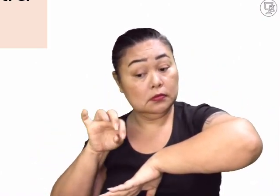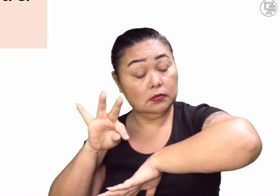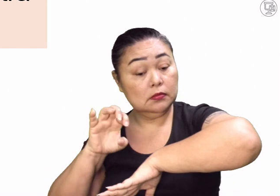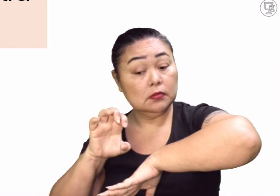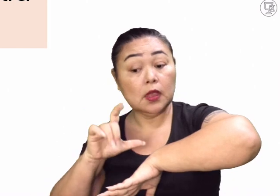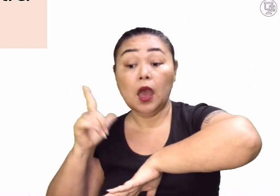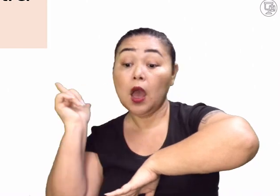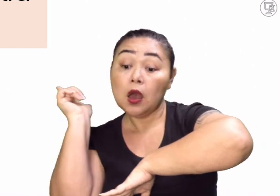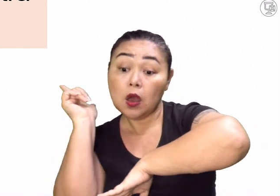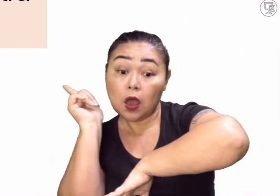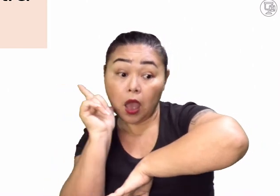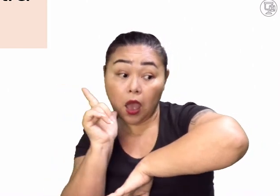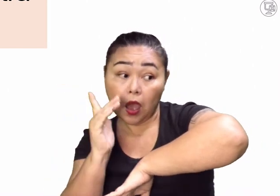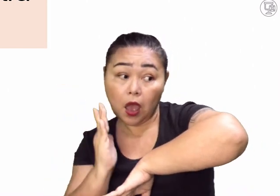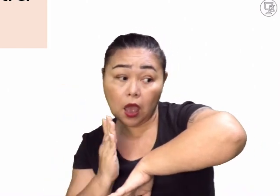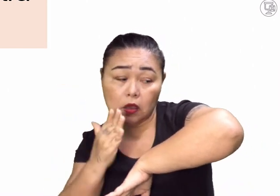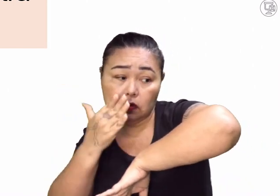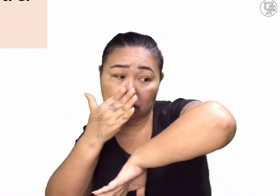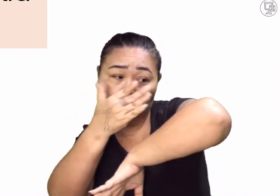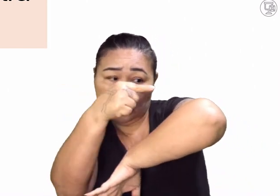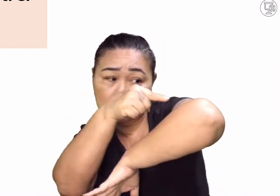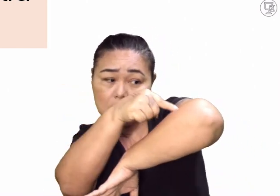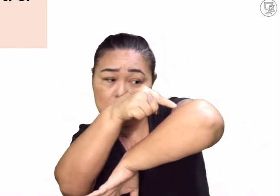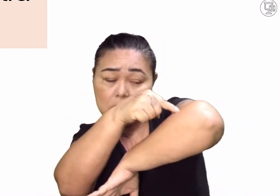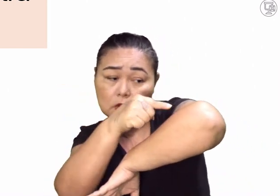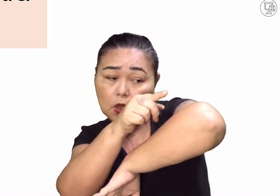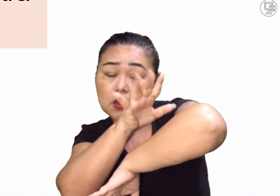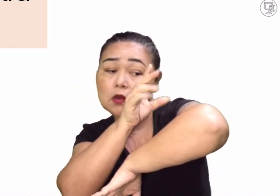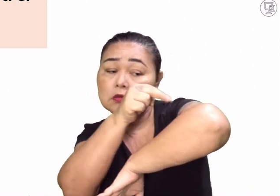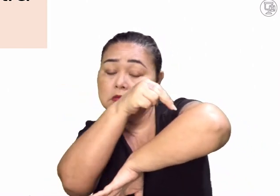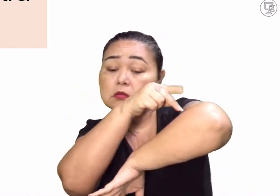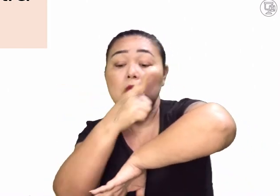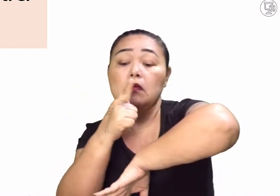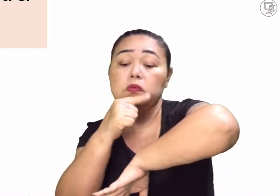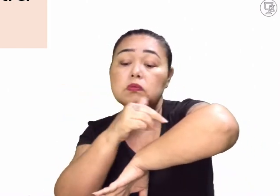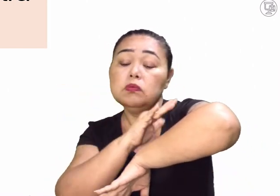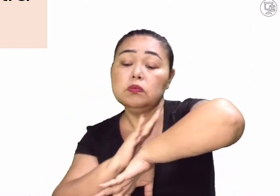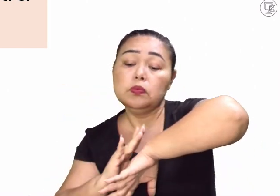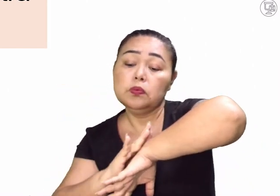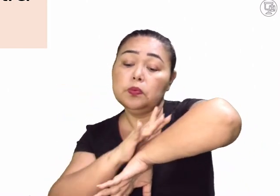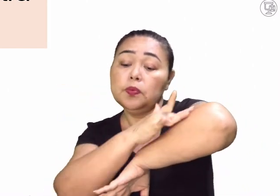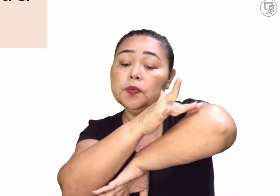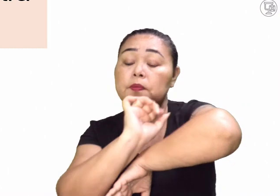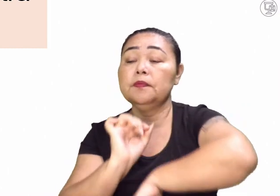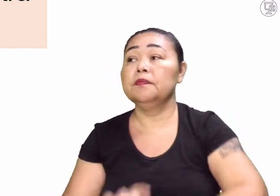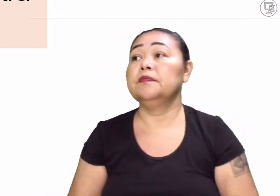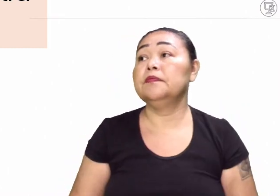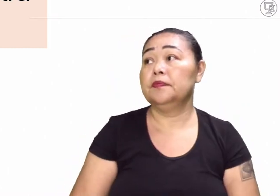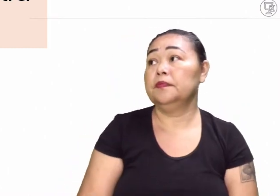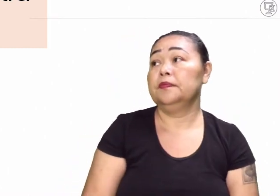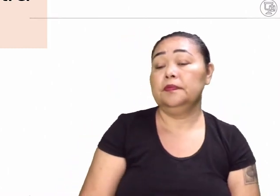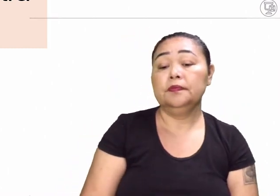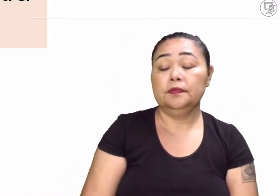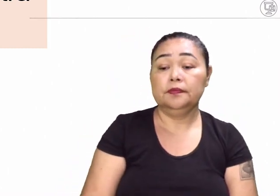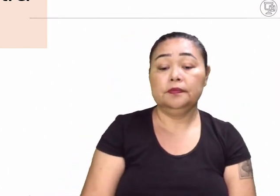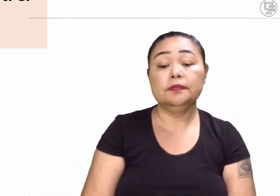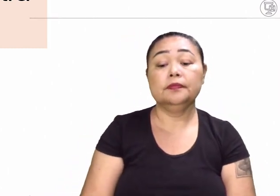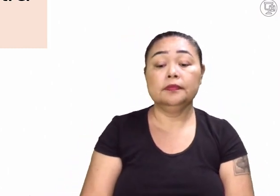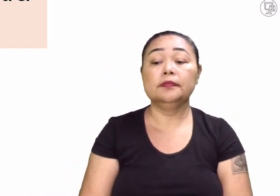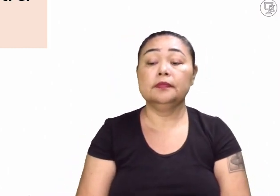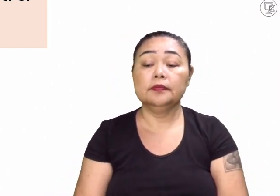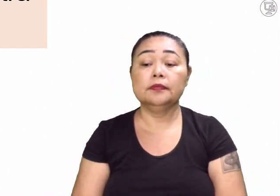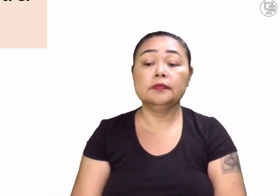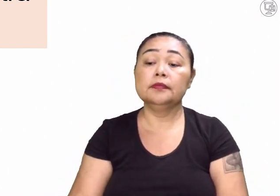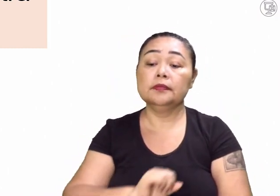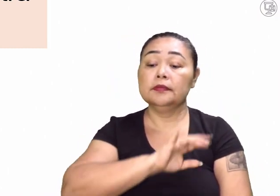quer chegar na sua nascente. Beleza? Ótimo, Rogério? muito boa. Ficou bom esse exemplo aí? Com